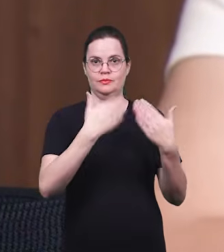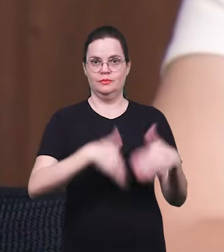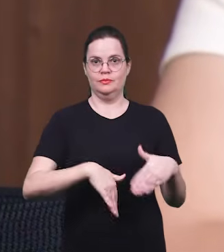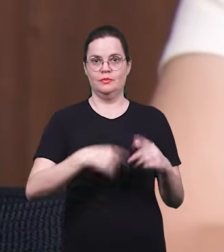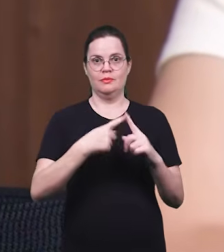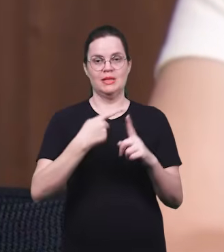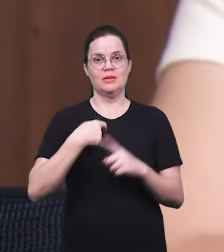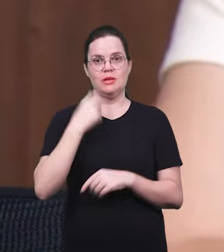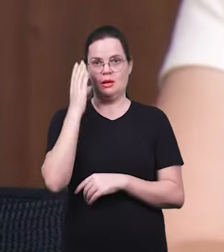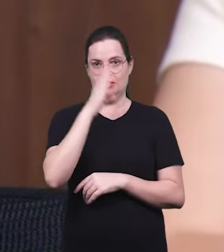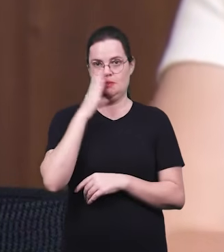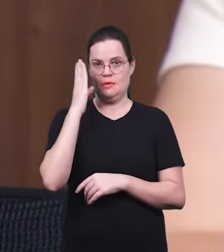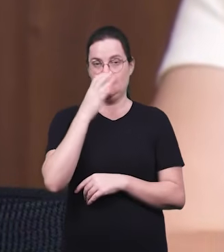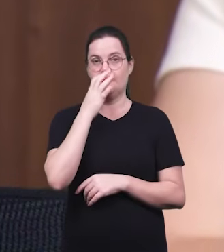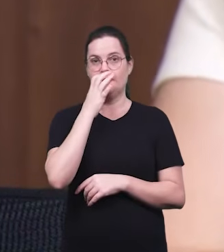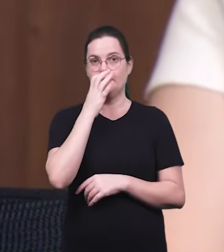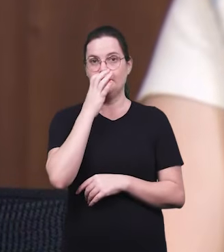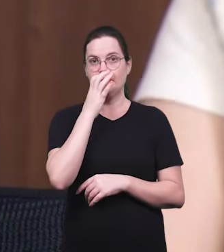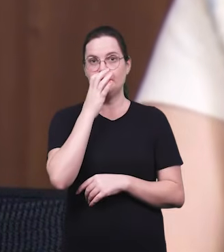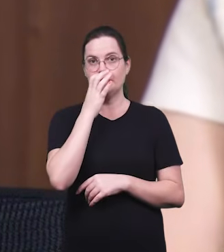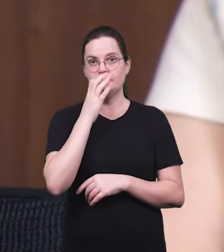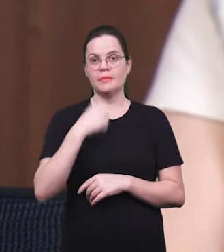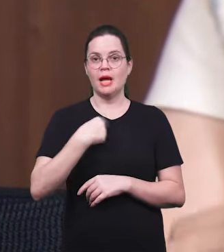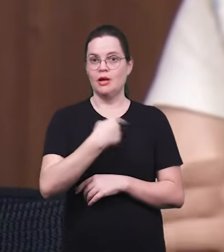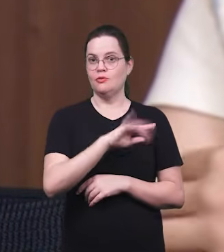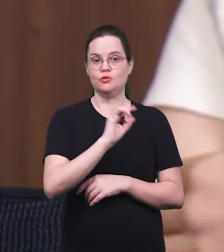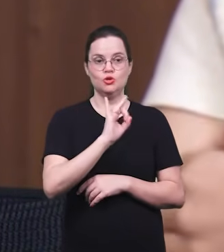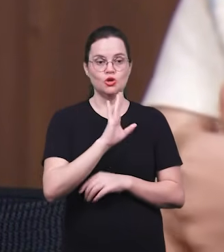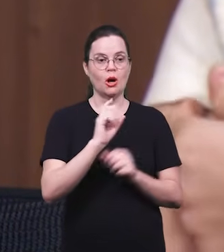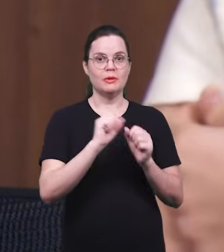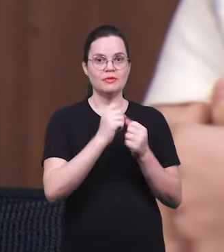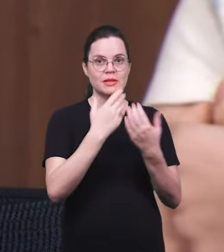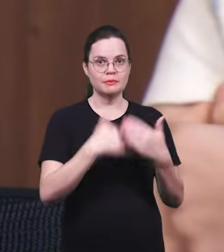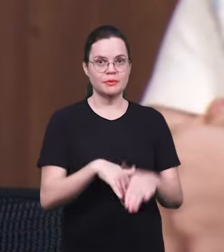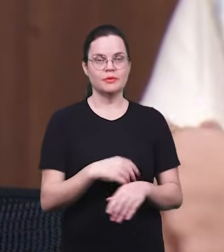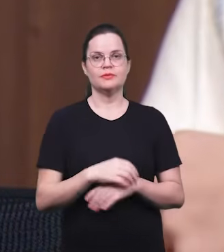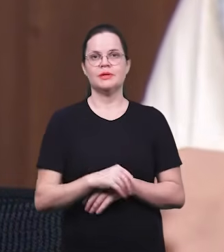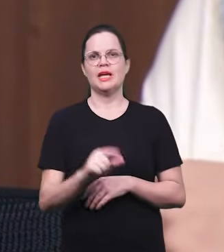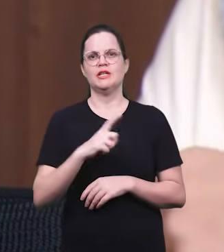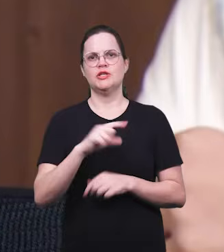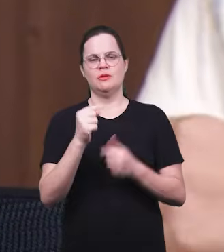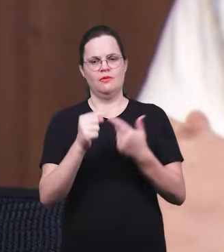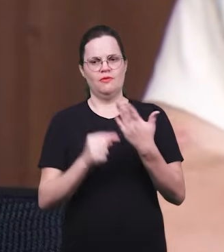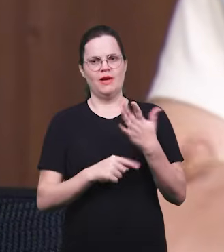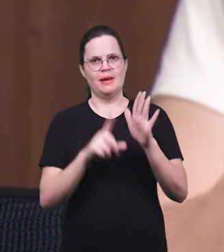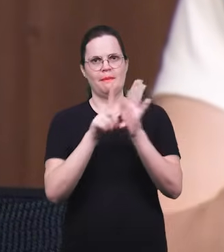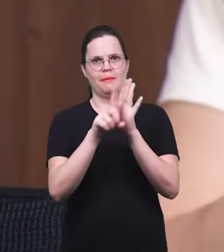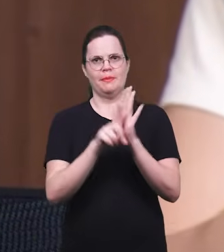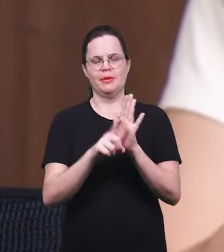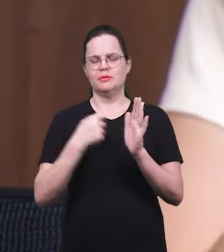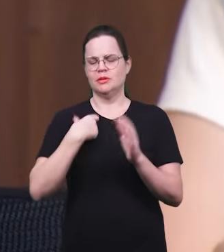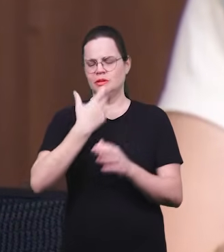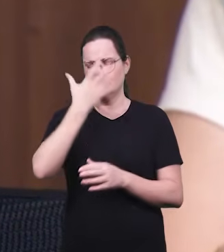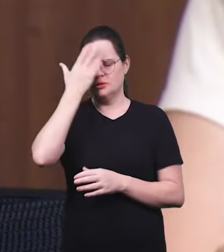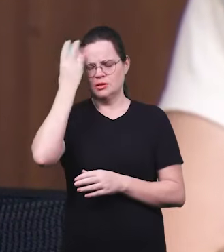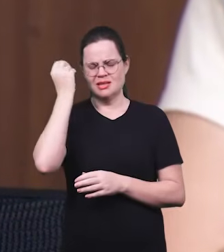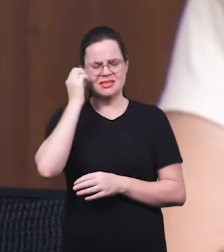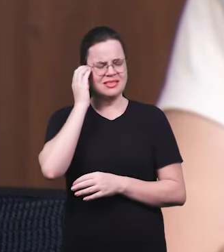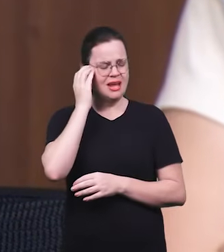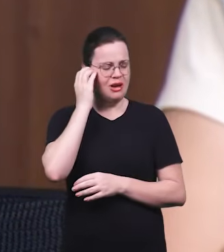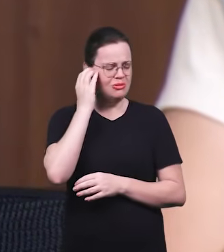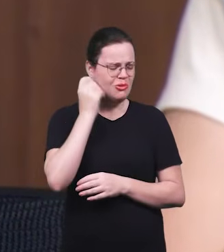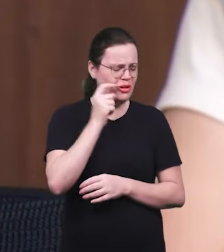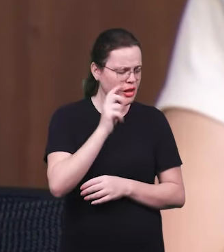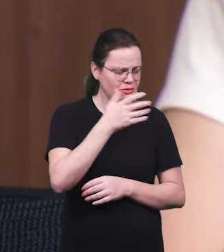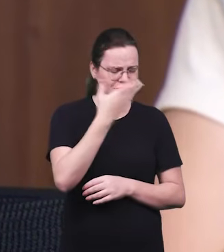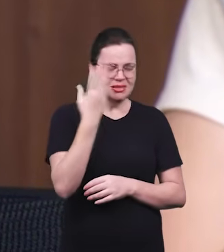só que eu estava passando mal. Eu fui só para fazer a prova. E aí tinha várias questões lá que eu esqueci no